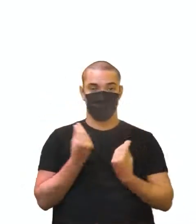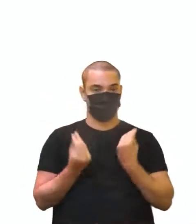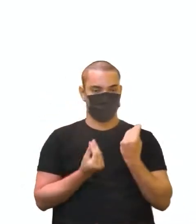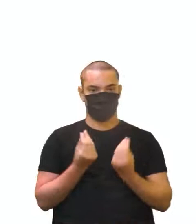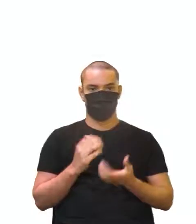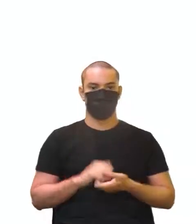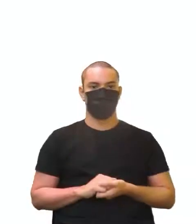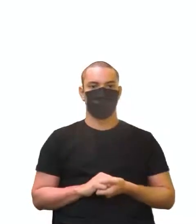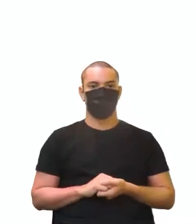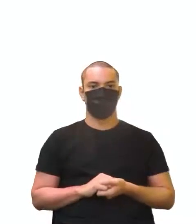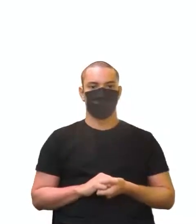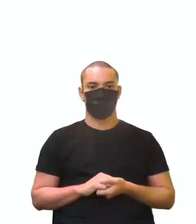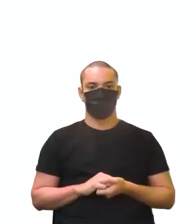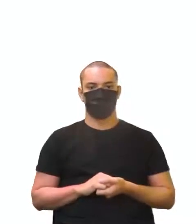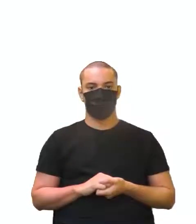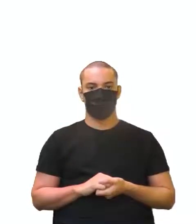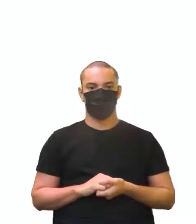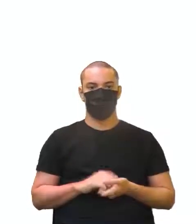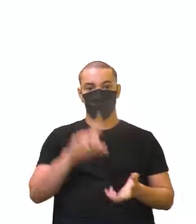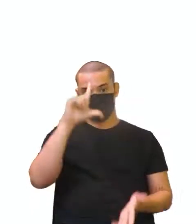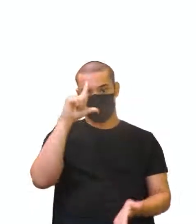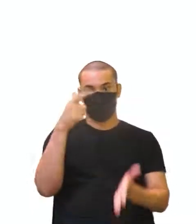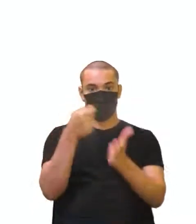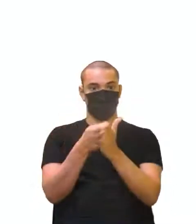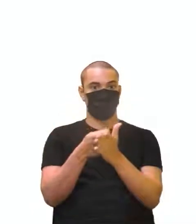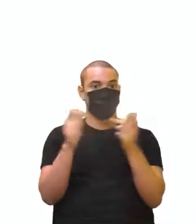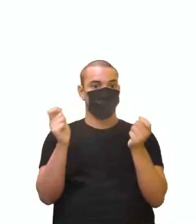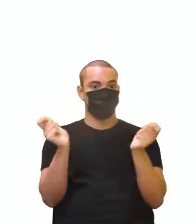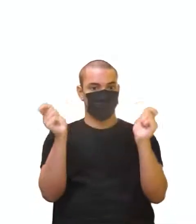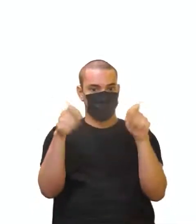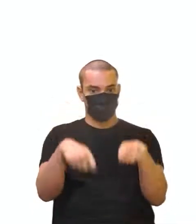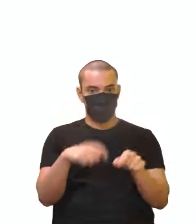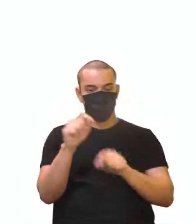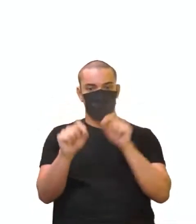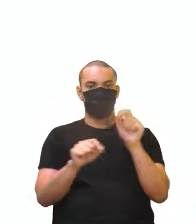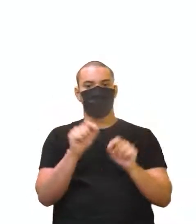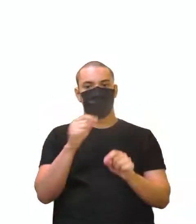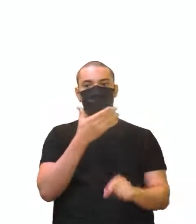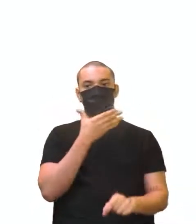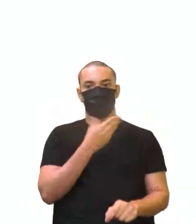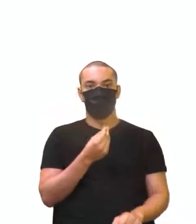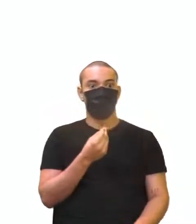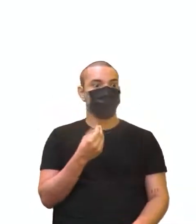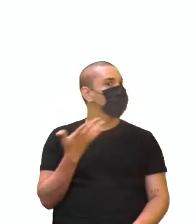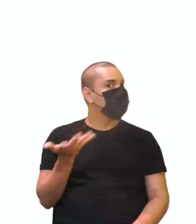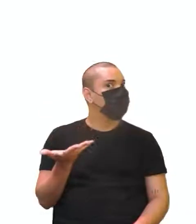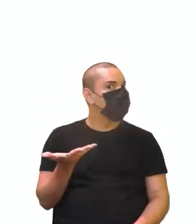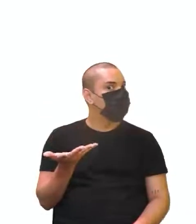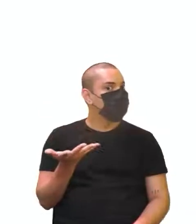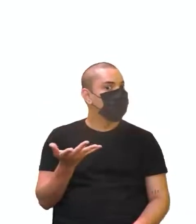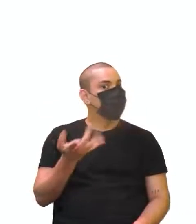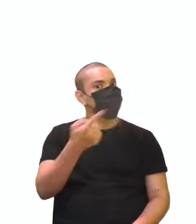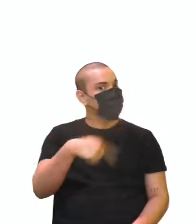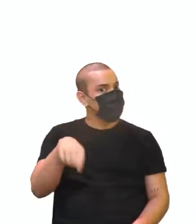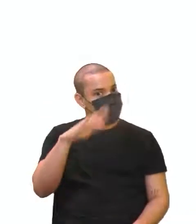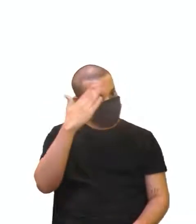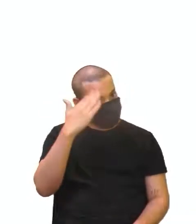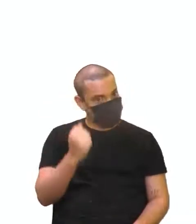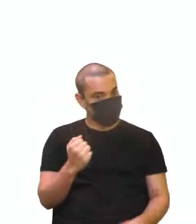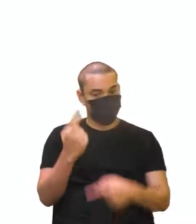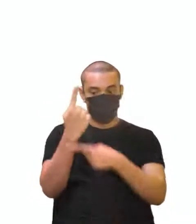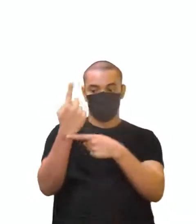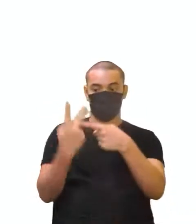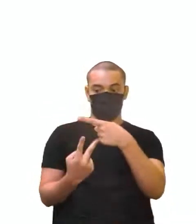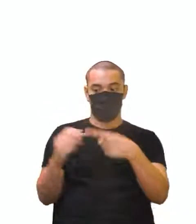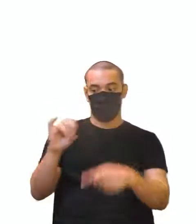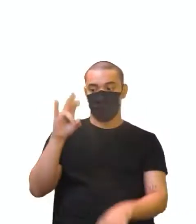tá? Então, olha só. Admitindo-se que a probabilidade de ser homem é quanto, gente? O meio, né?